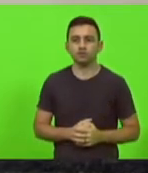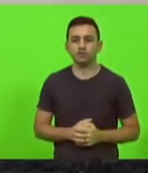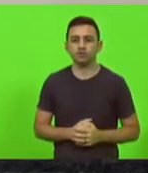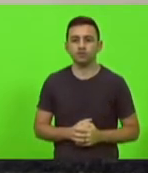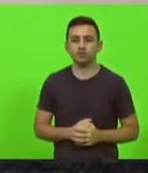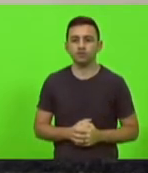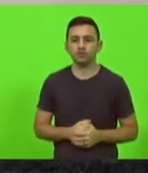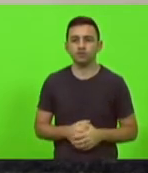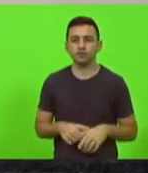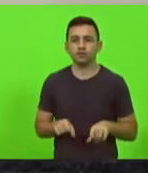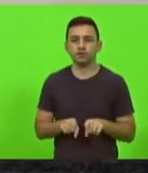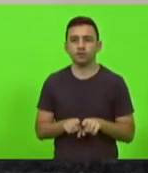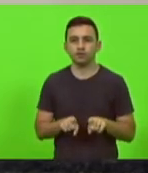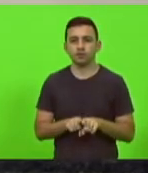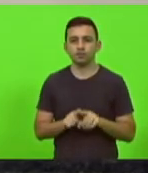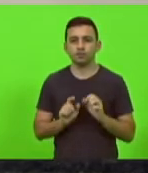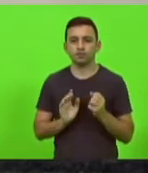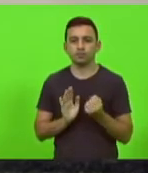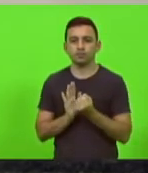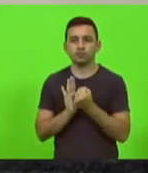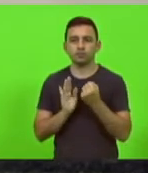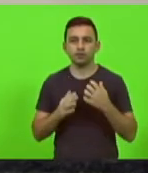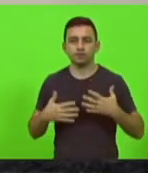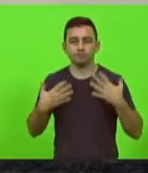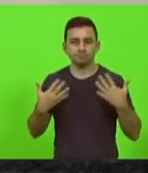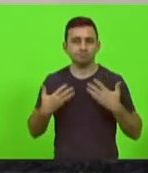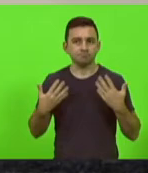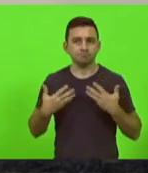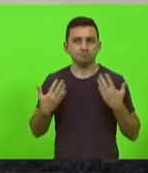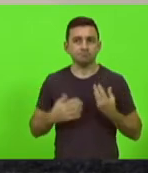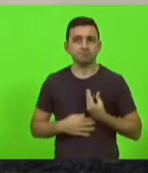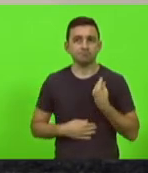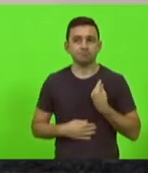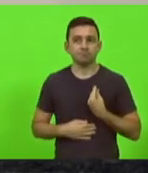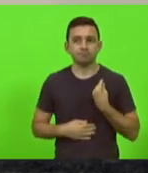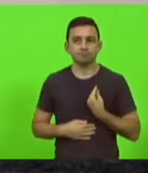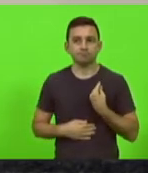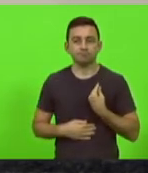Também faço questão de registrar com alegria a presença também